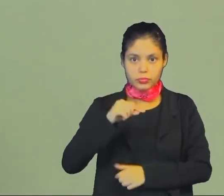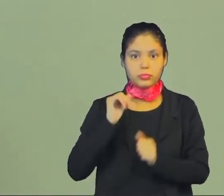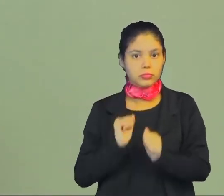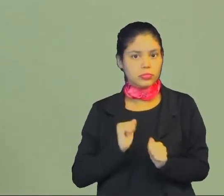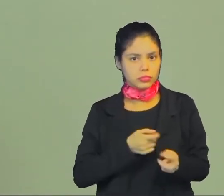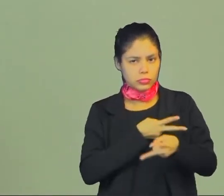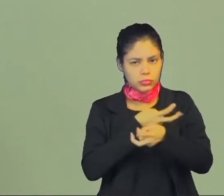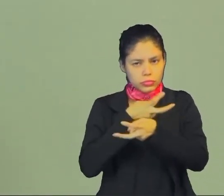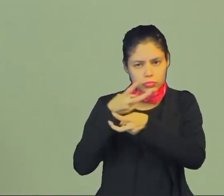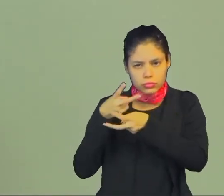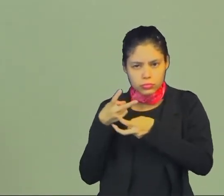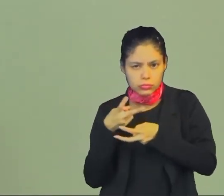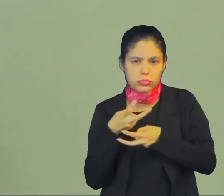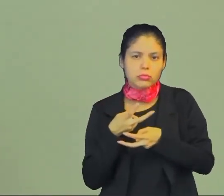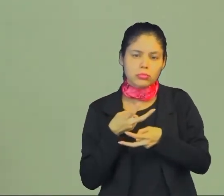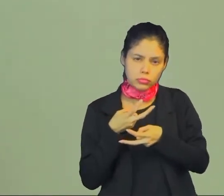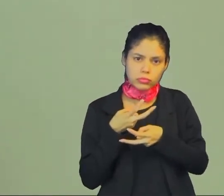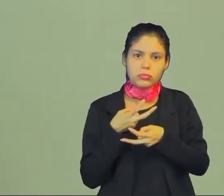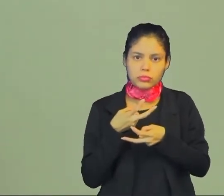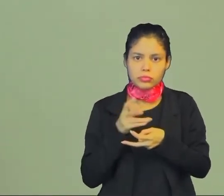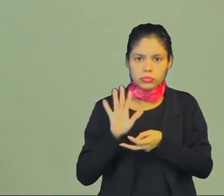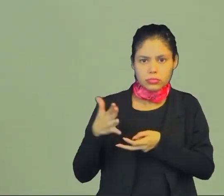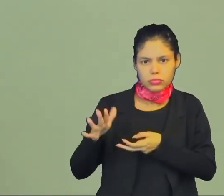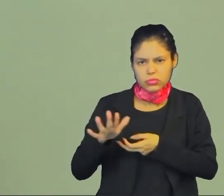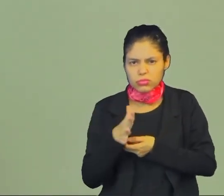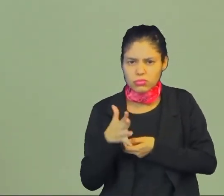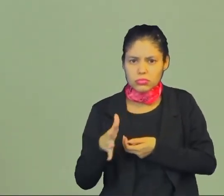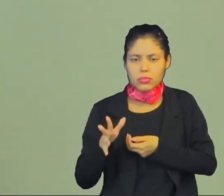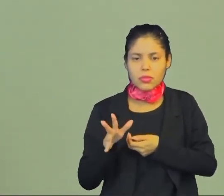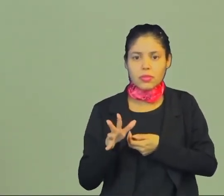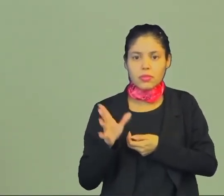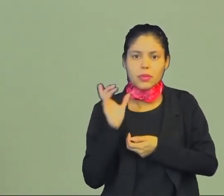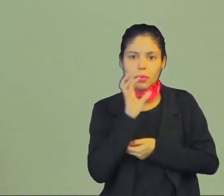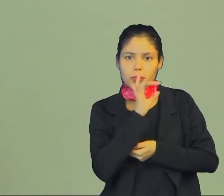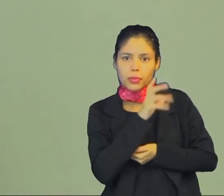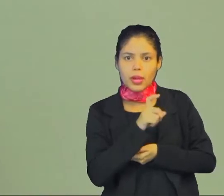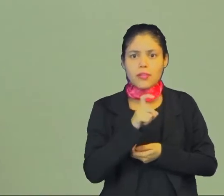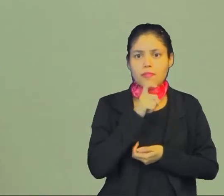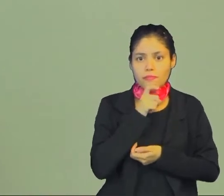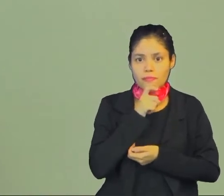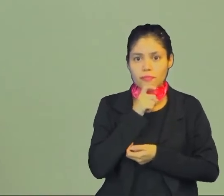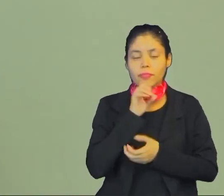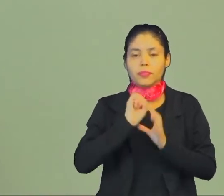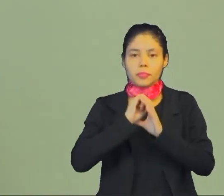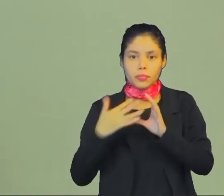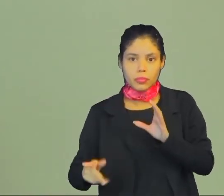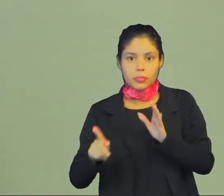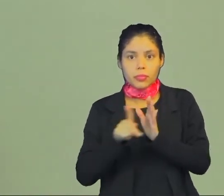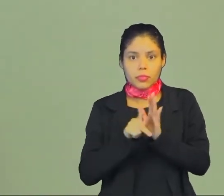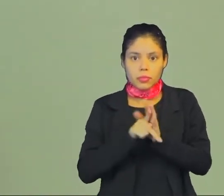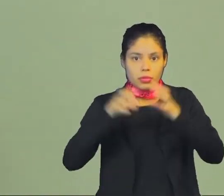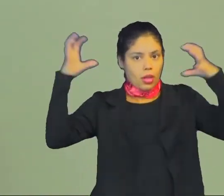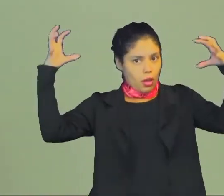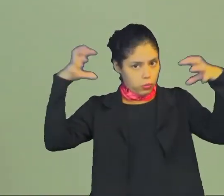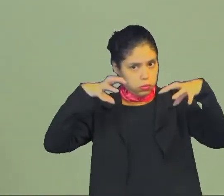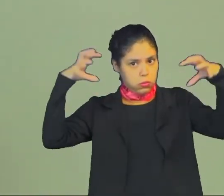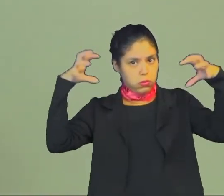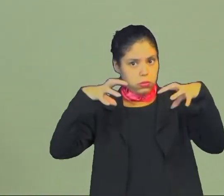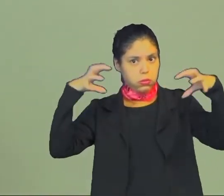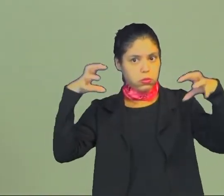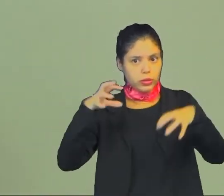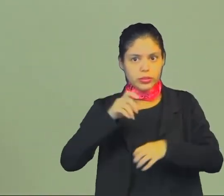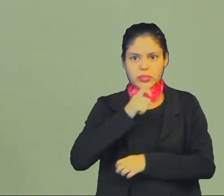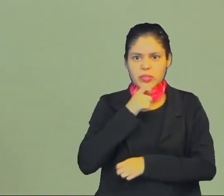nós podemos caracterizar aí Estações quase definidas entre verão e inverno que são caracterizado então pelas chuvas